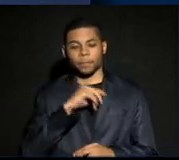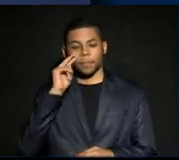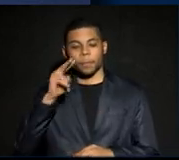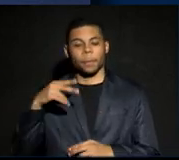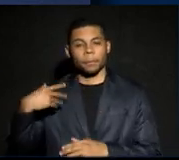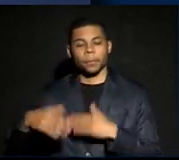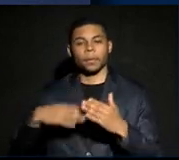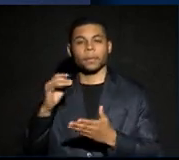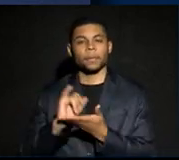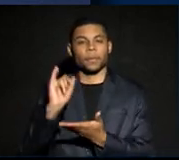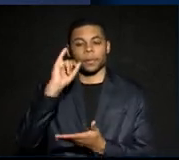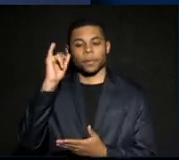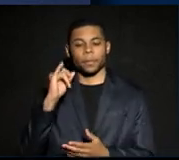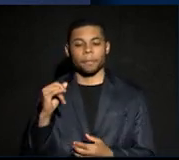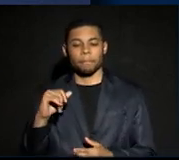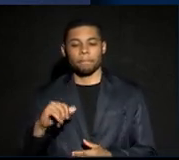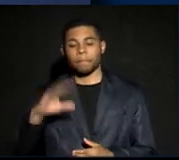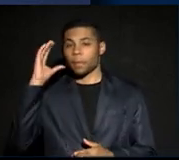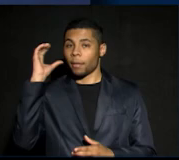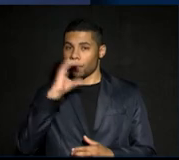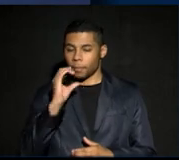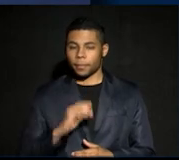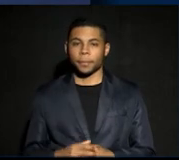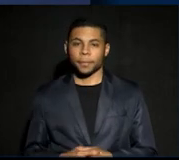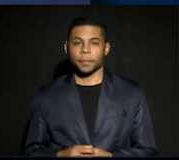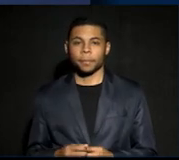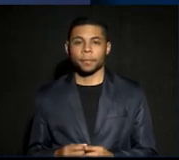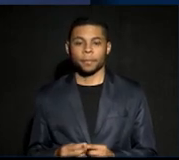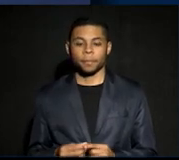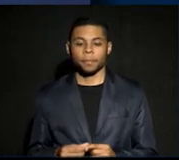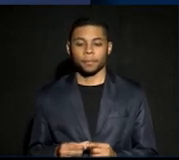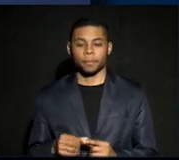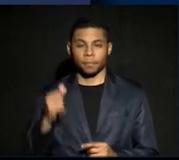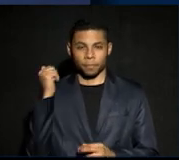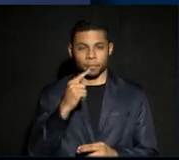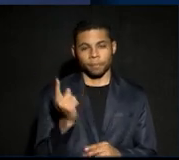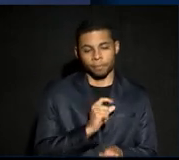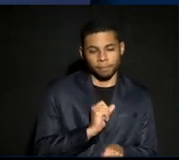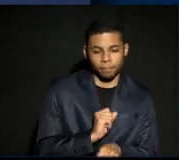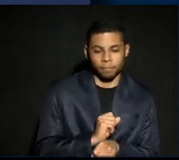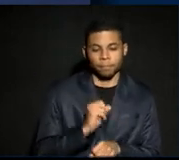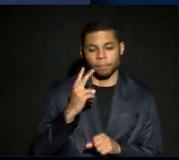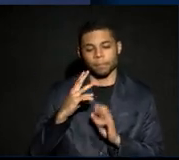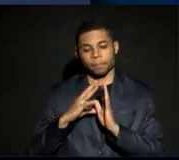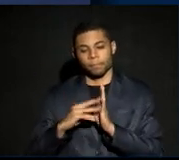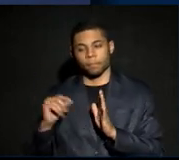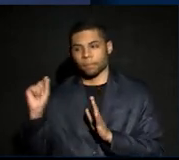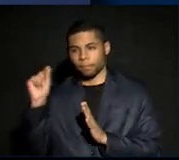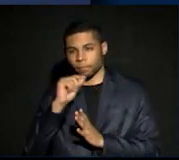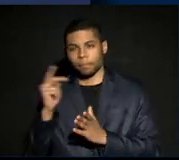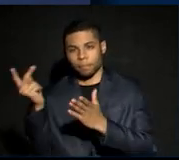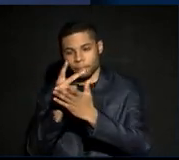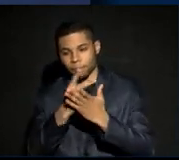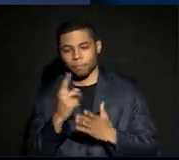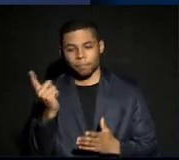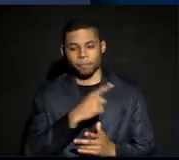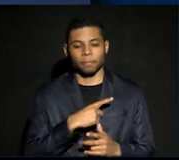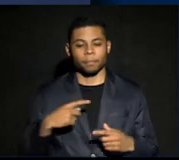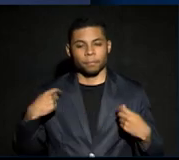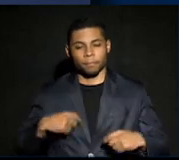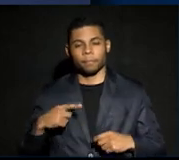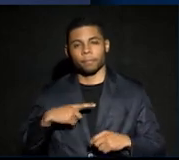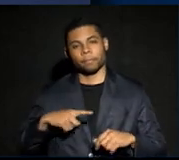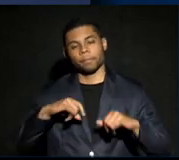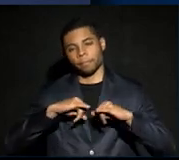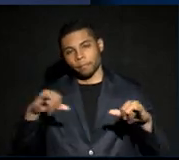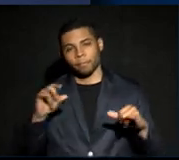um processo de inflação mais rápido do que a gente espera, que os modelos estejam errados, que a gente tenha uma